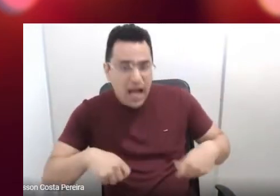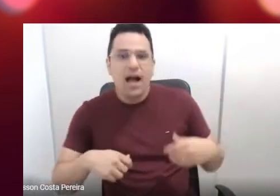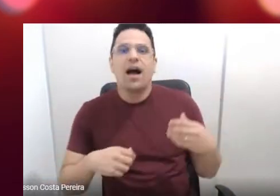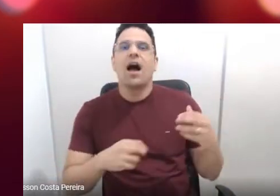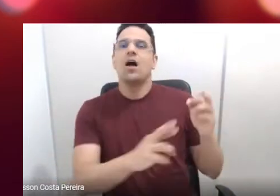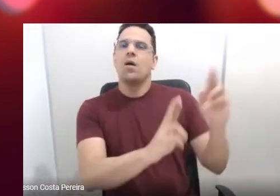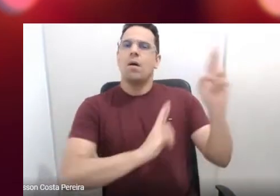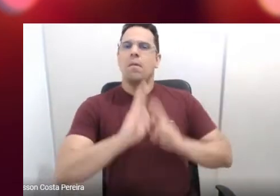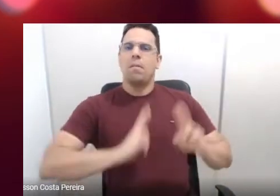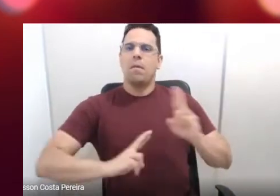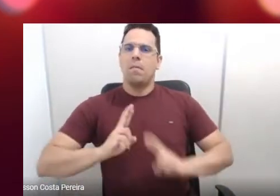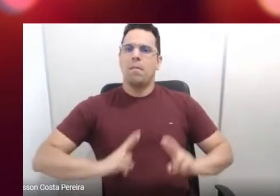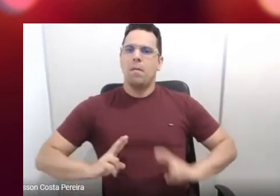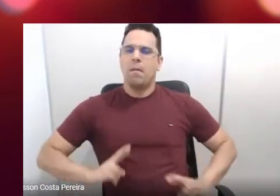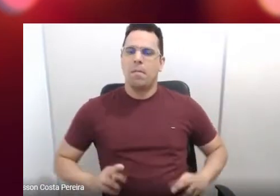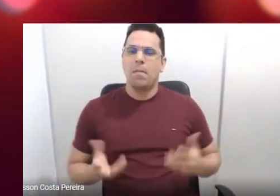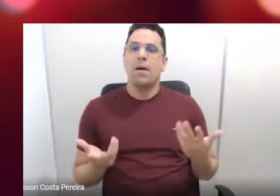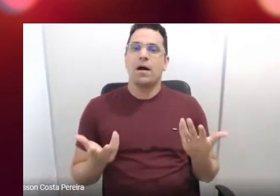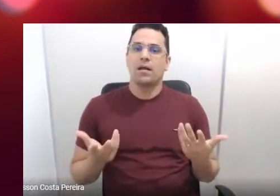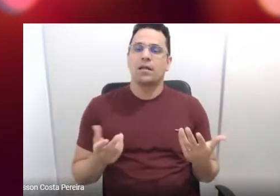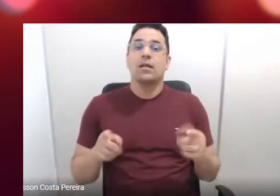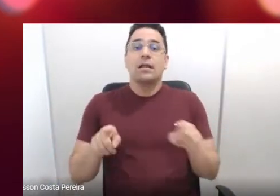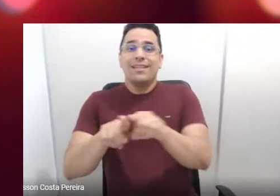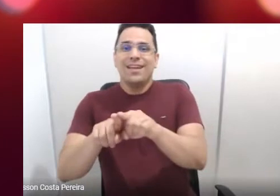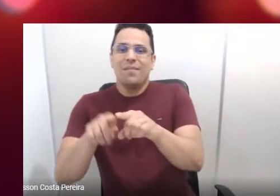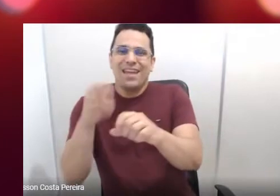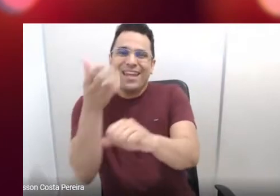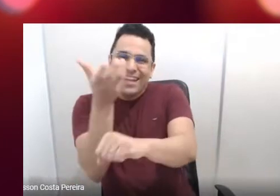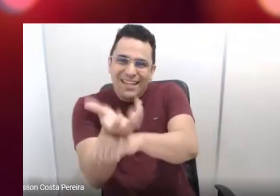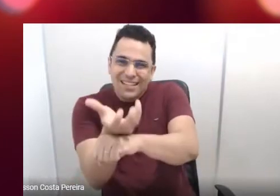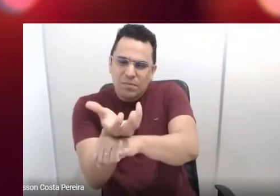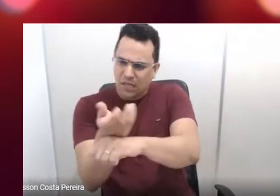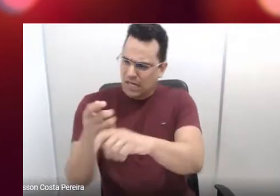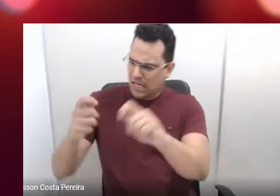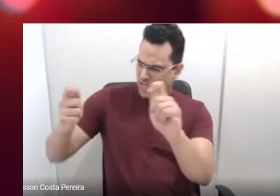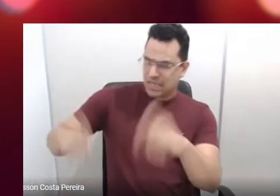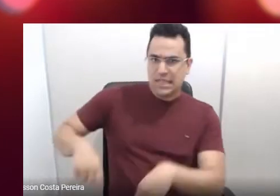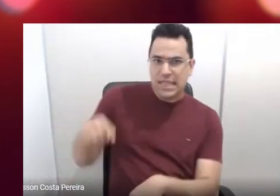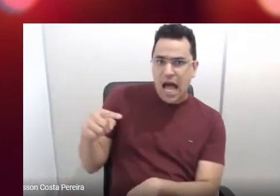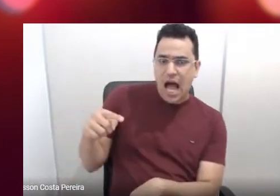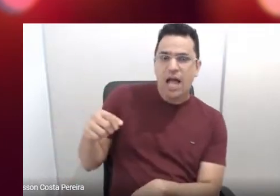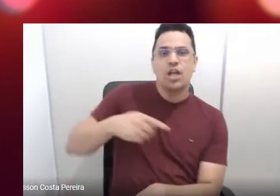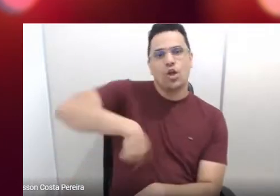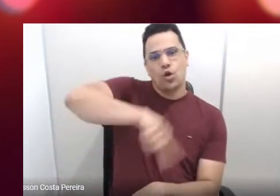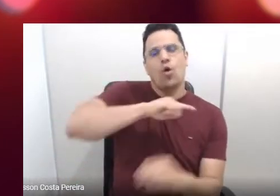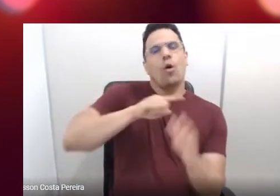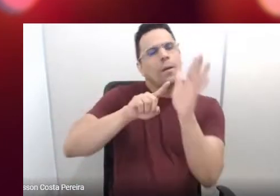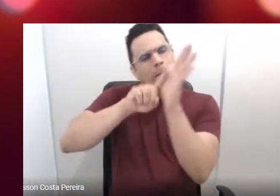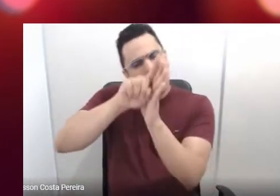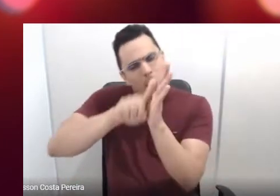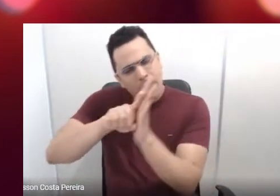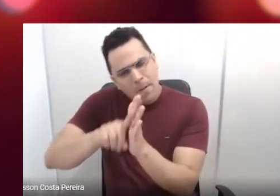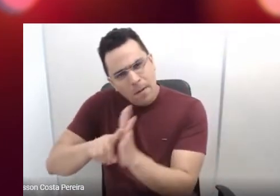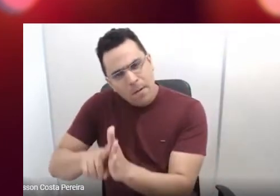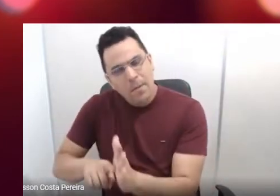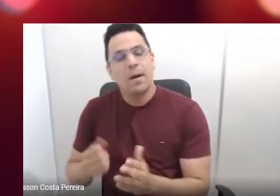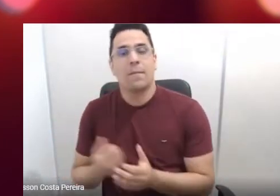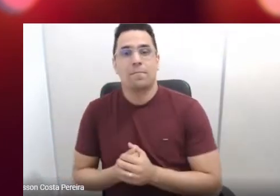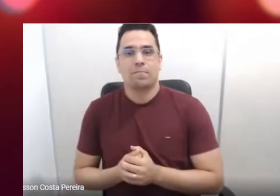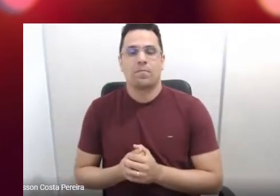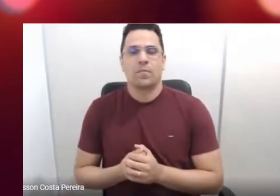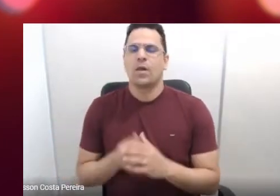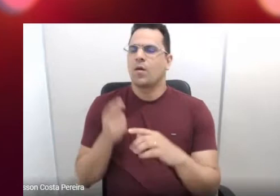nas respostas. Foram verificadas quais as disciplinas eram viáveis a serem ofertadas através do novo